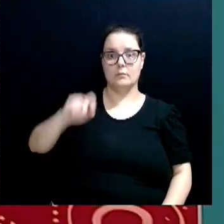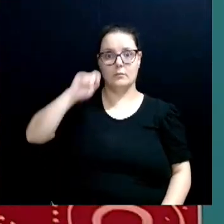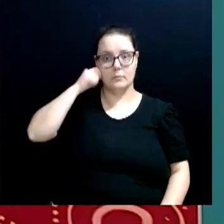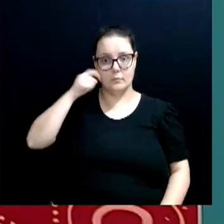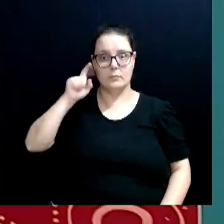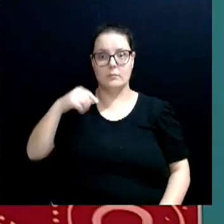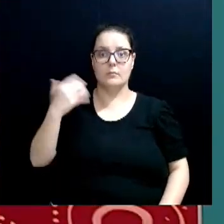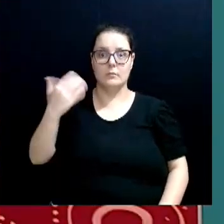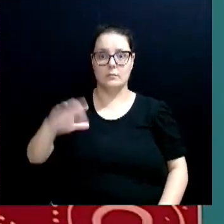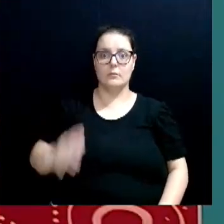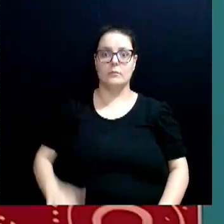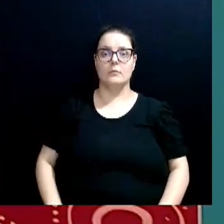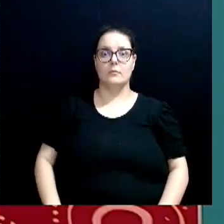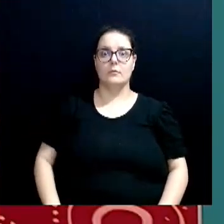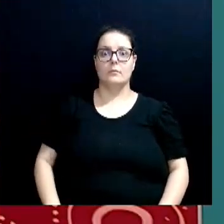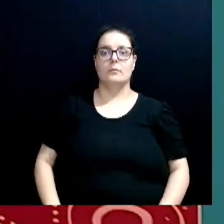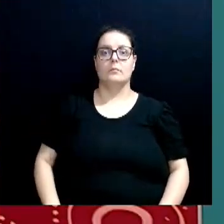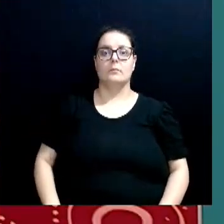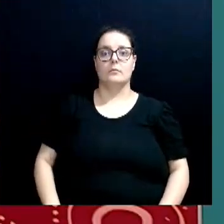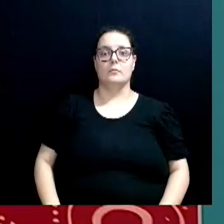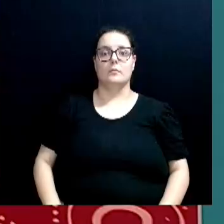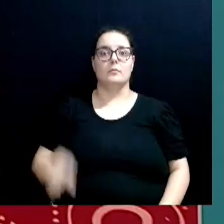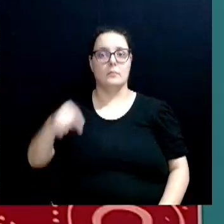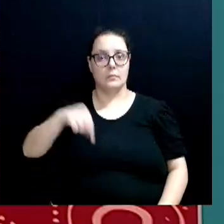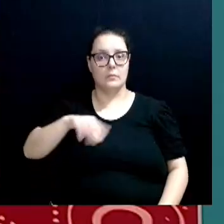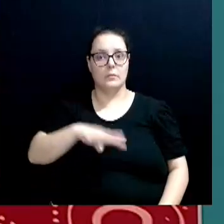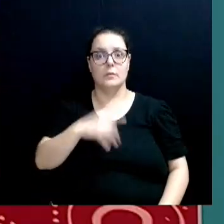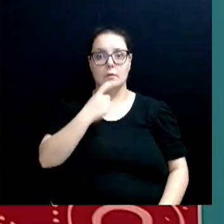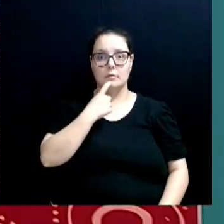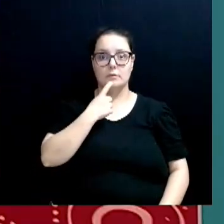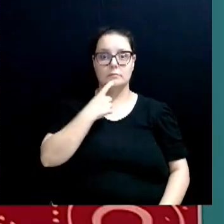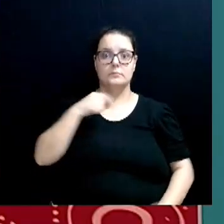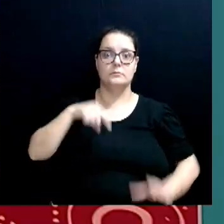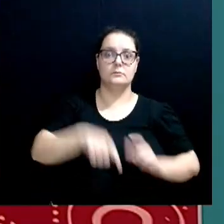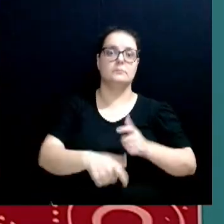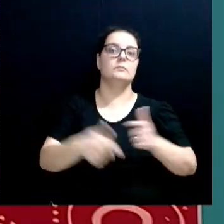publicação. Então, nessa cidade, nós avançamos muito.